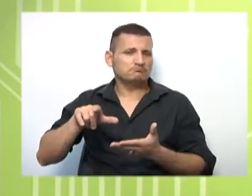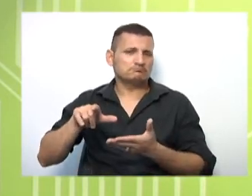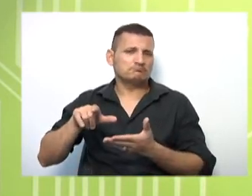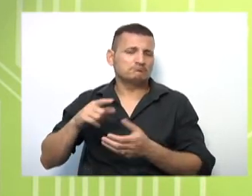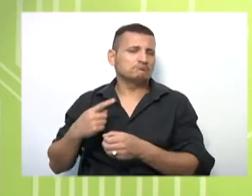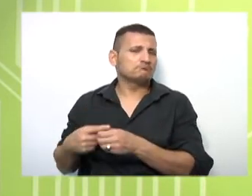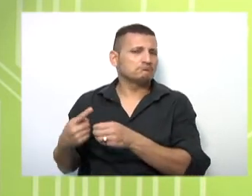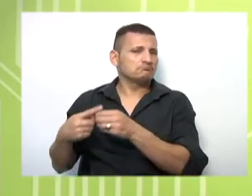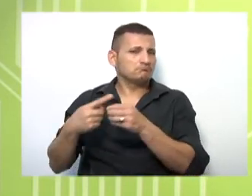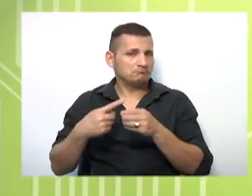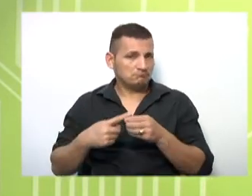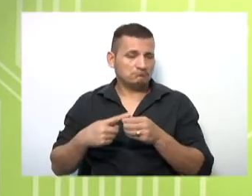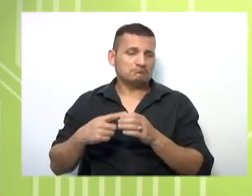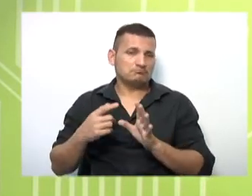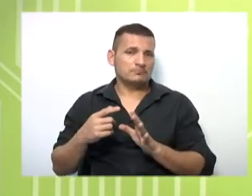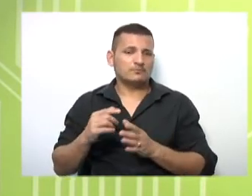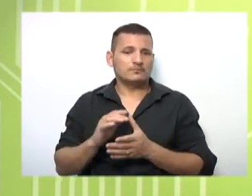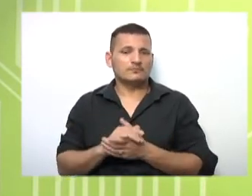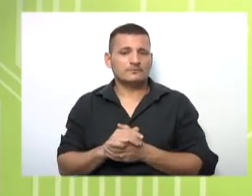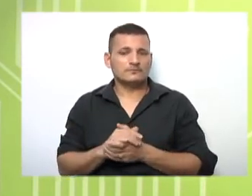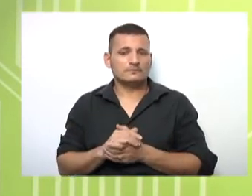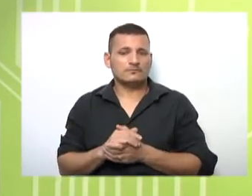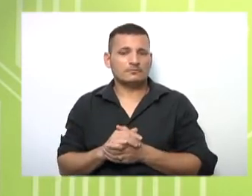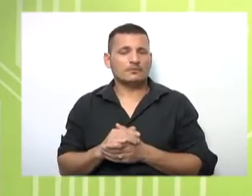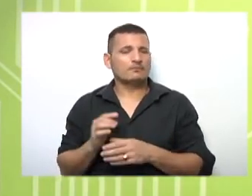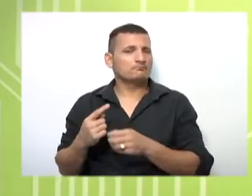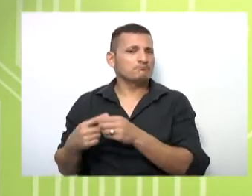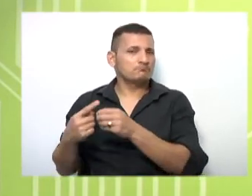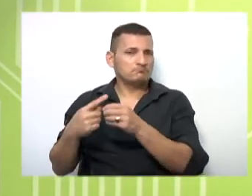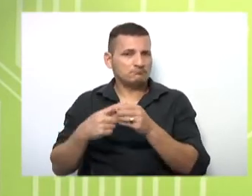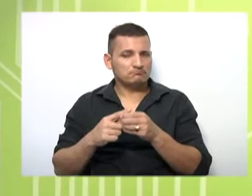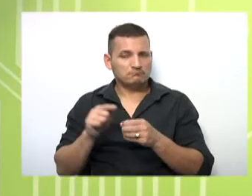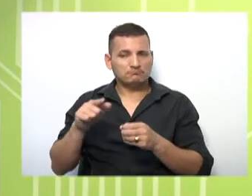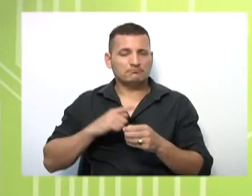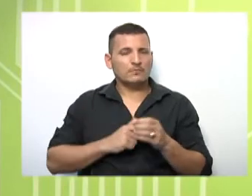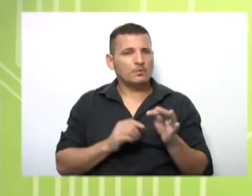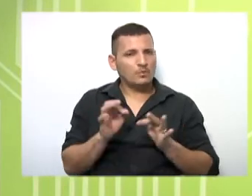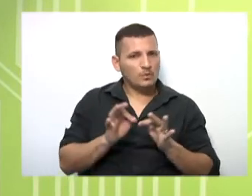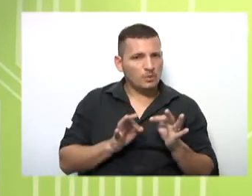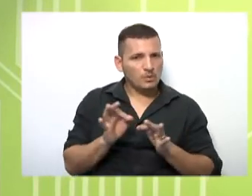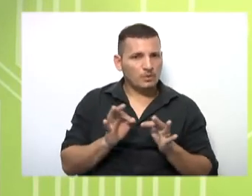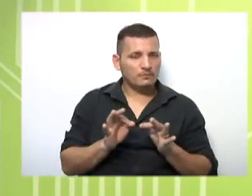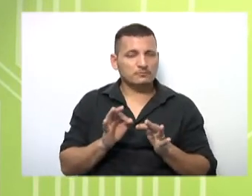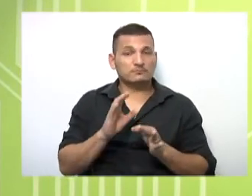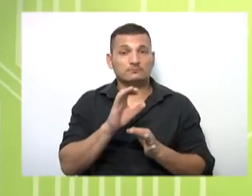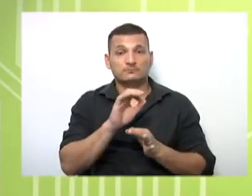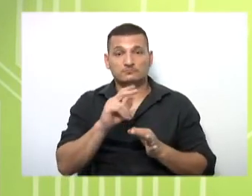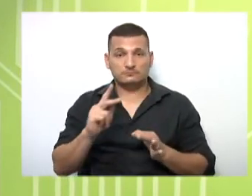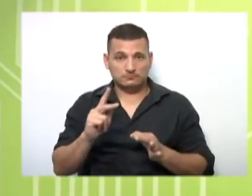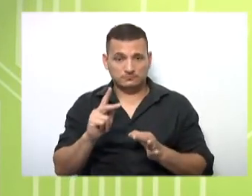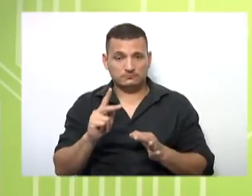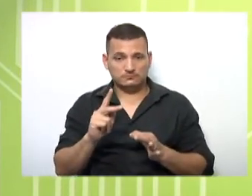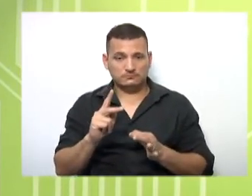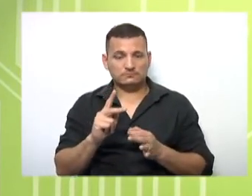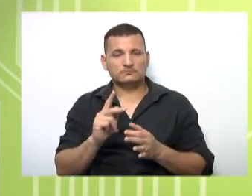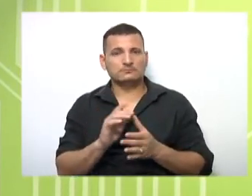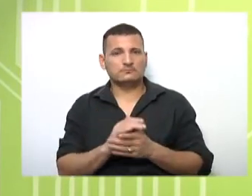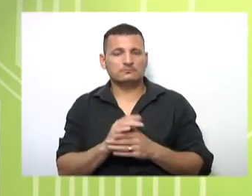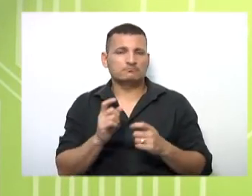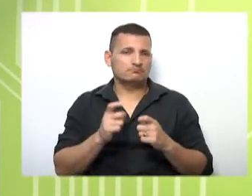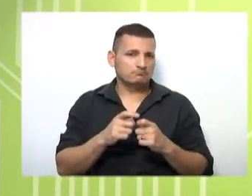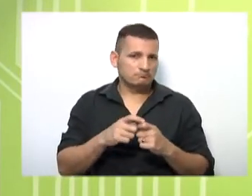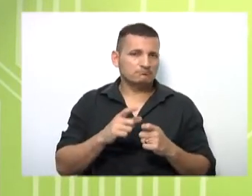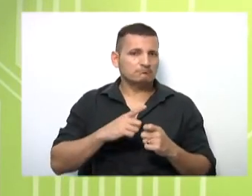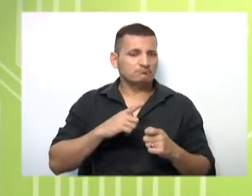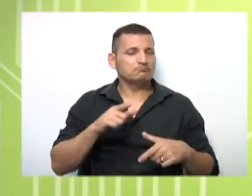no Nordeste do país, diversos municípios se organizam pequenas cooperativas de médicos que fazem serviços para